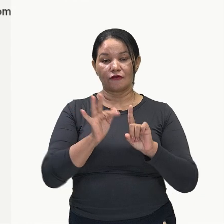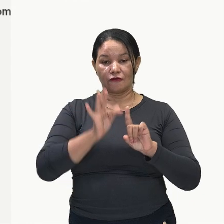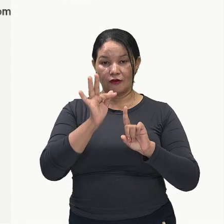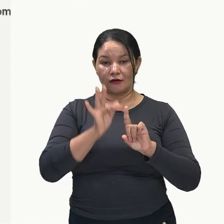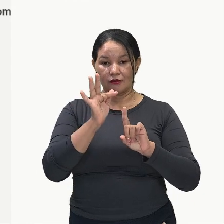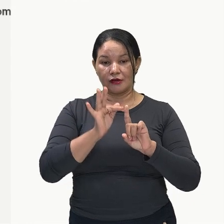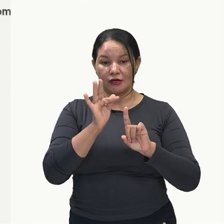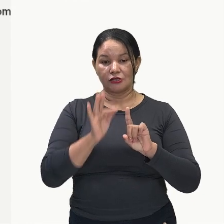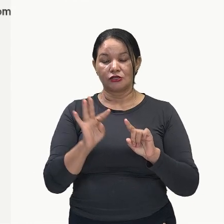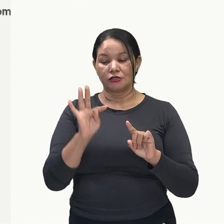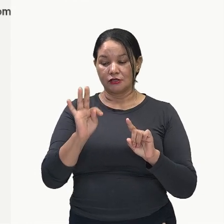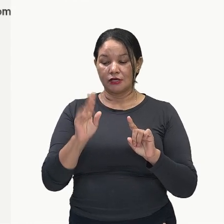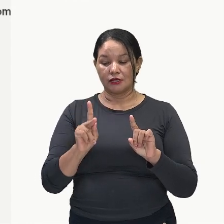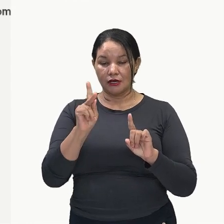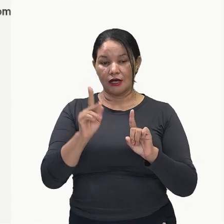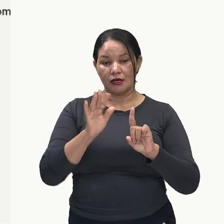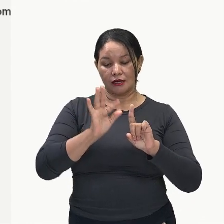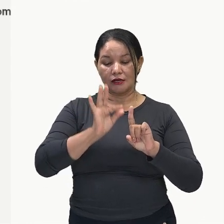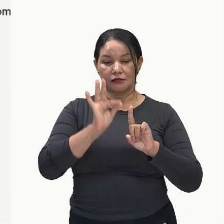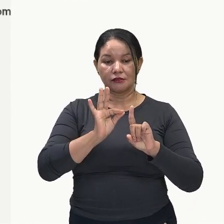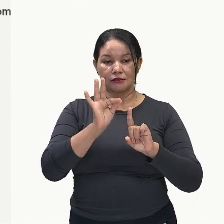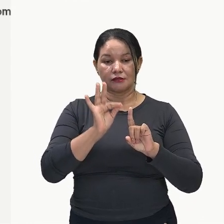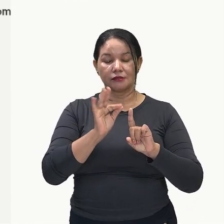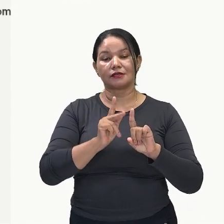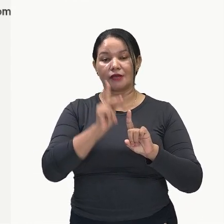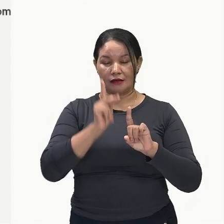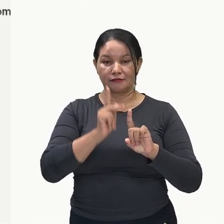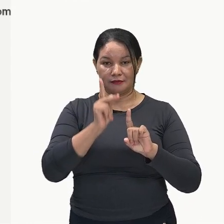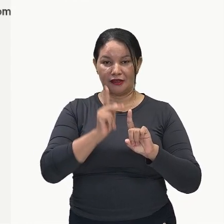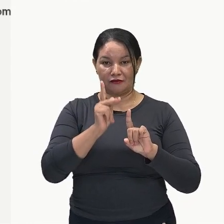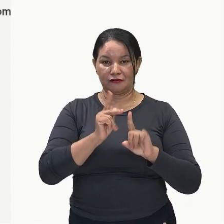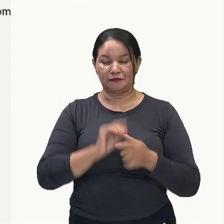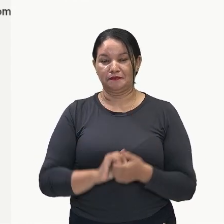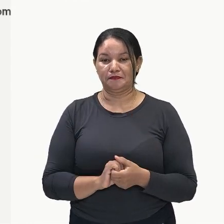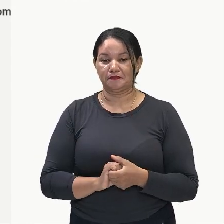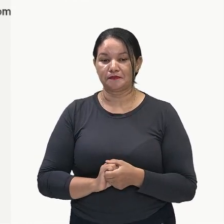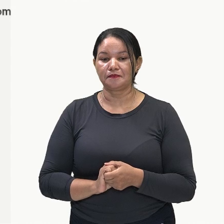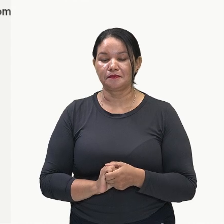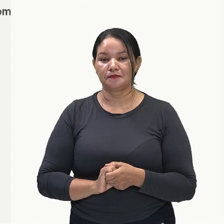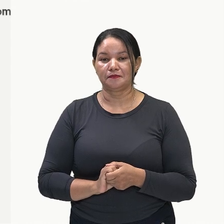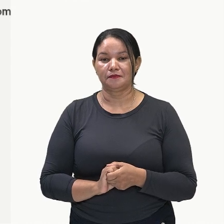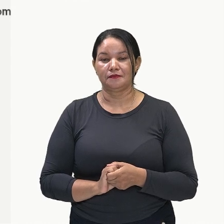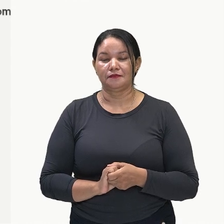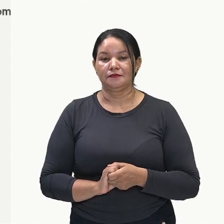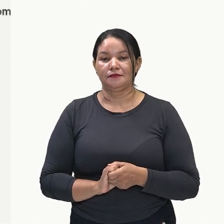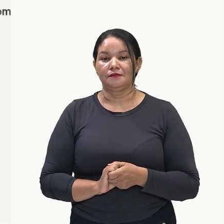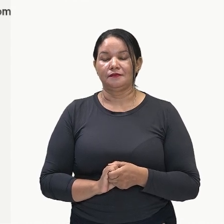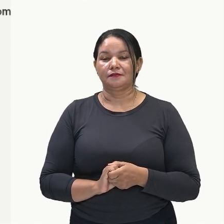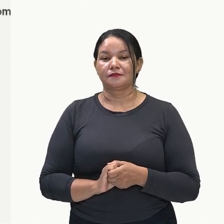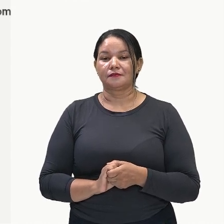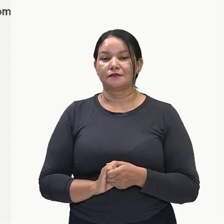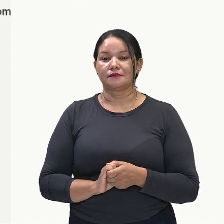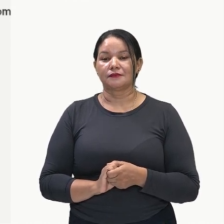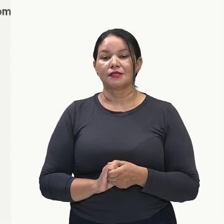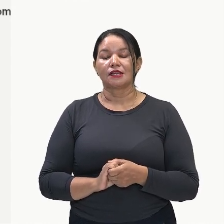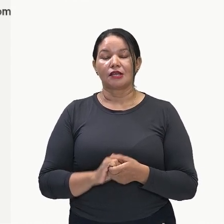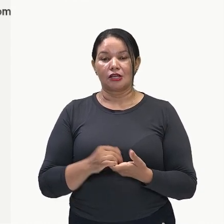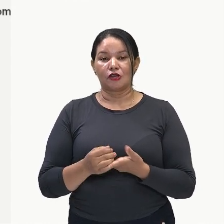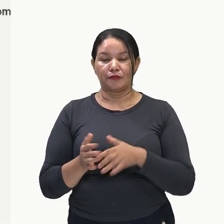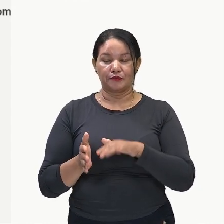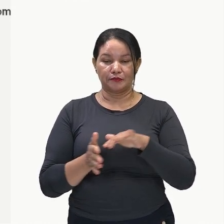e TK a temperatura em Kelvin. E aí passamos para